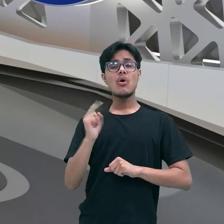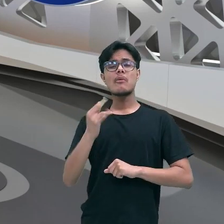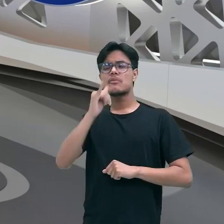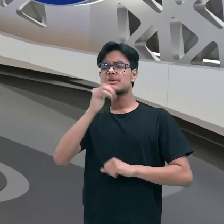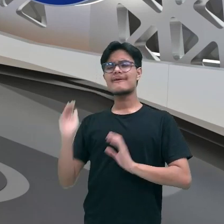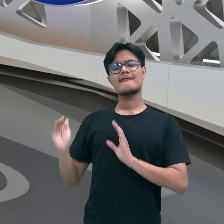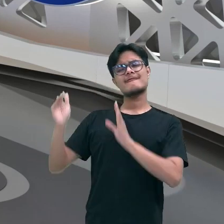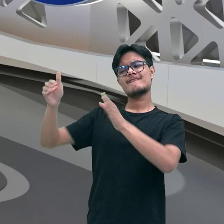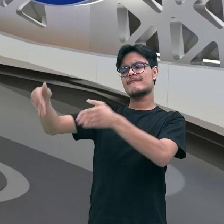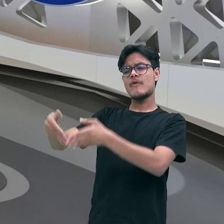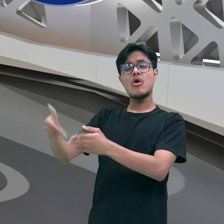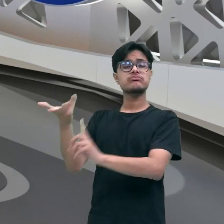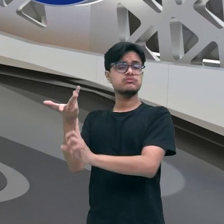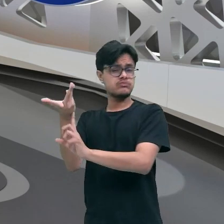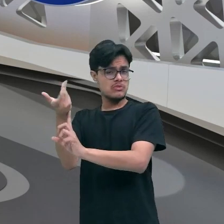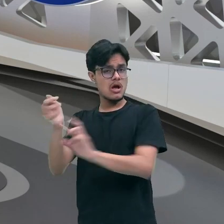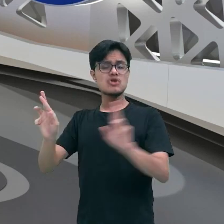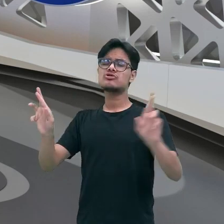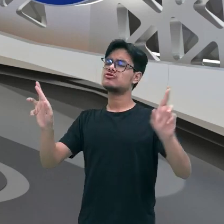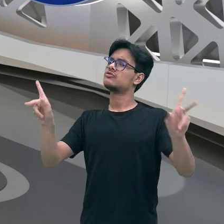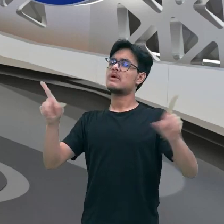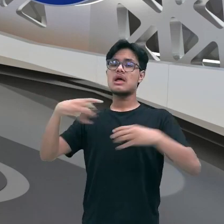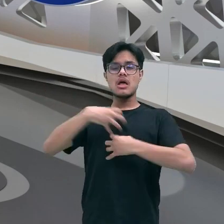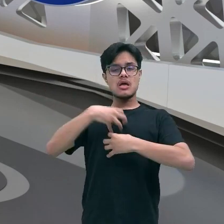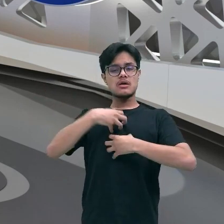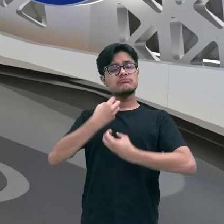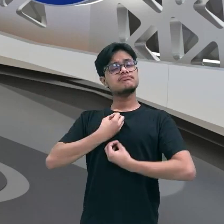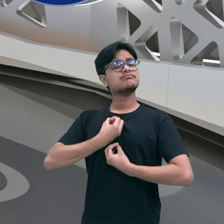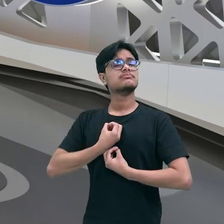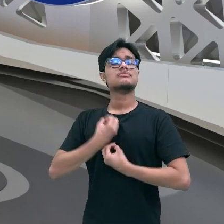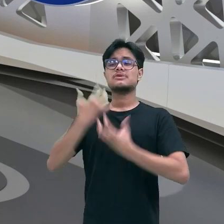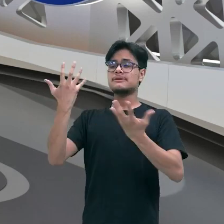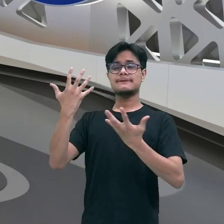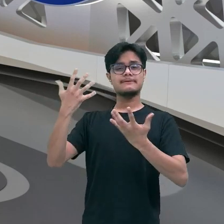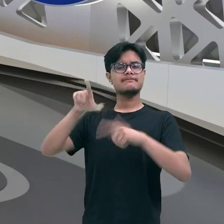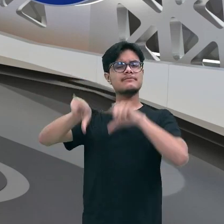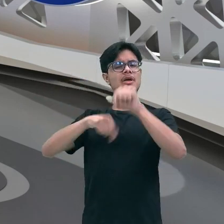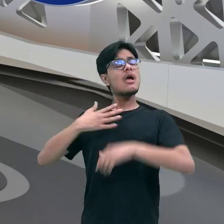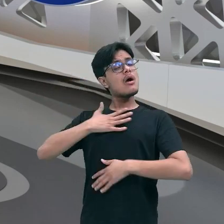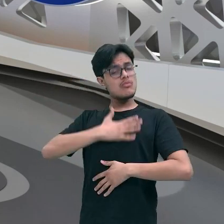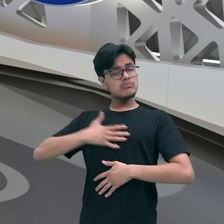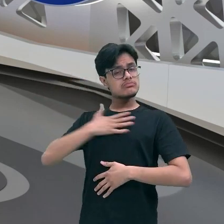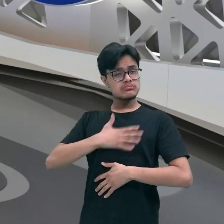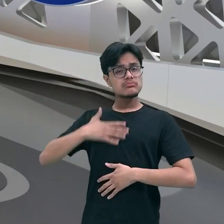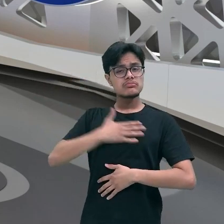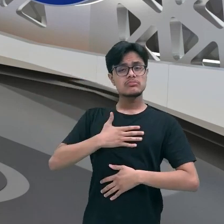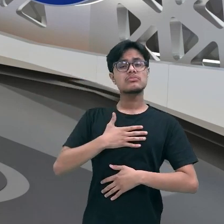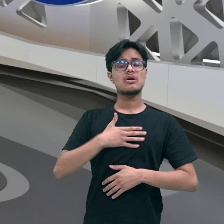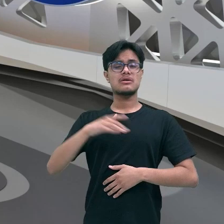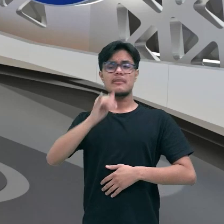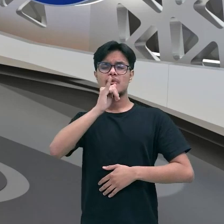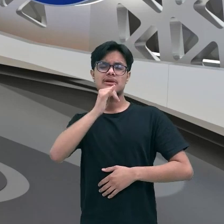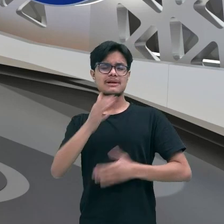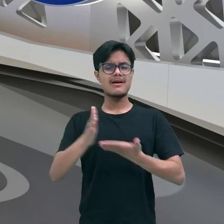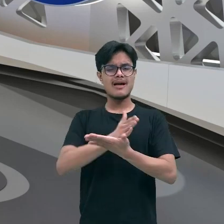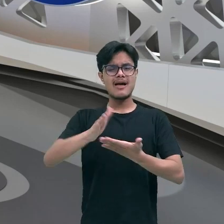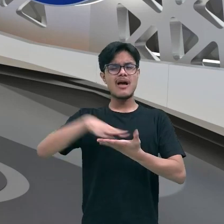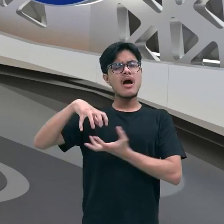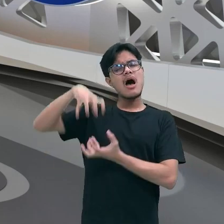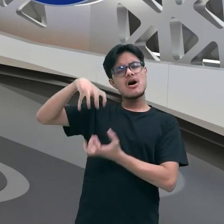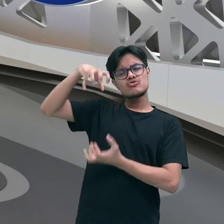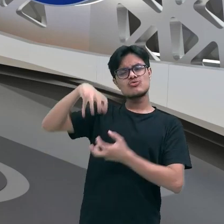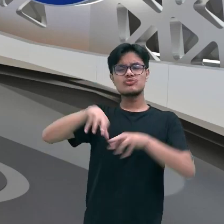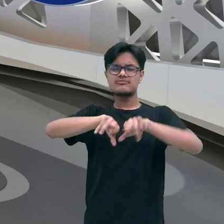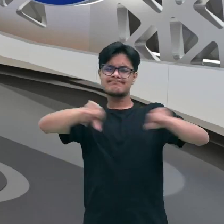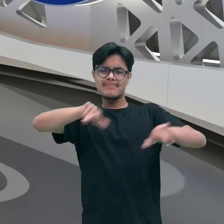específica, né? Então, cada um vai expressar essa descoberta sobre o mundo dos adultos e sobre a sociedade mais